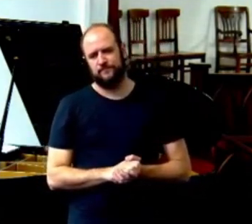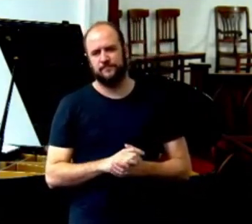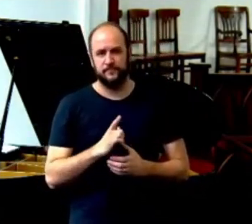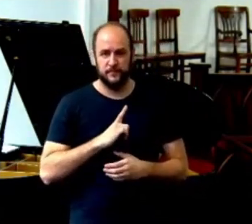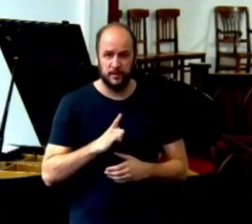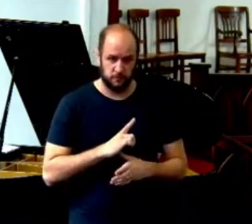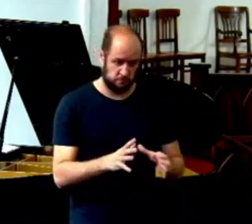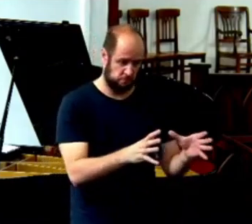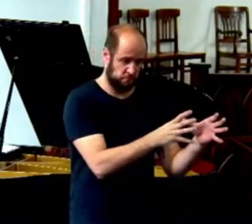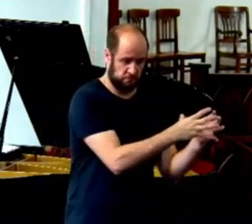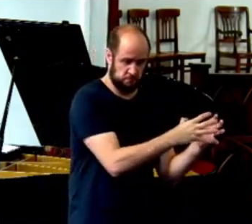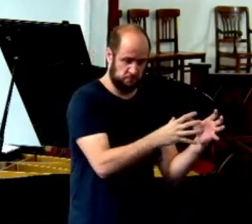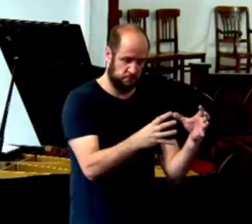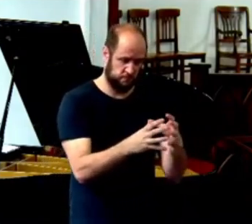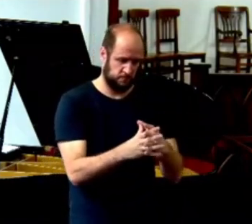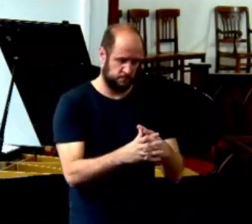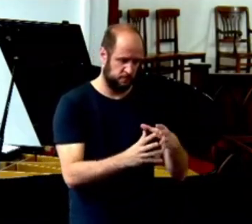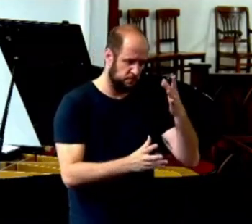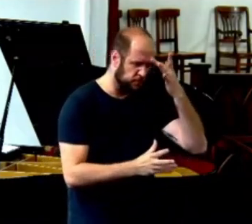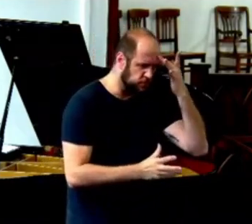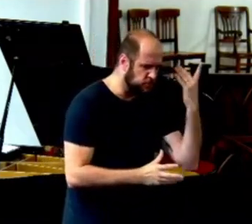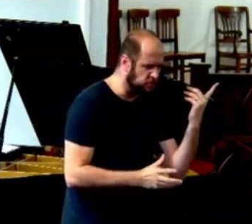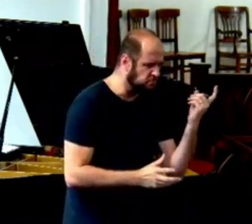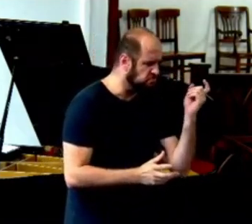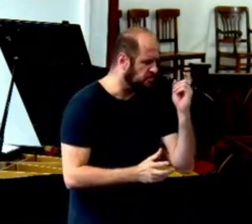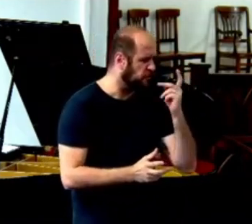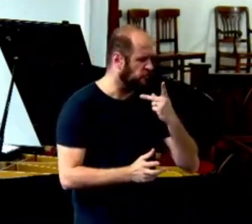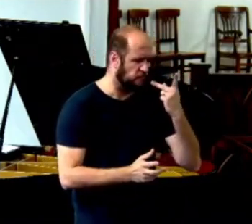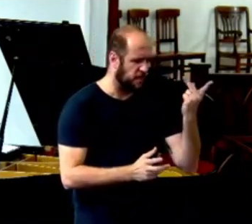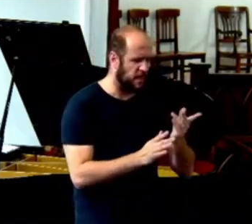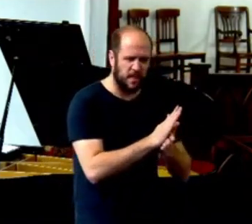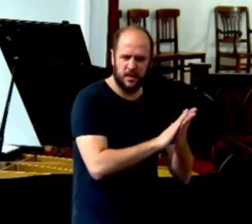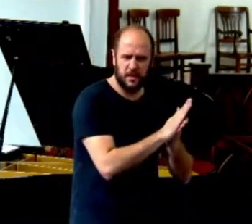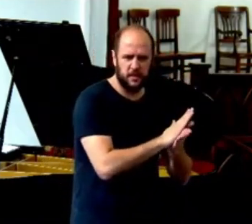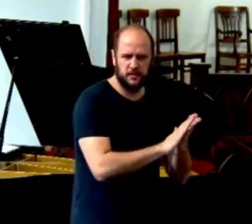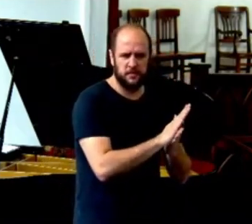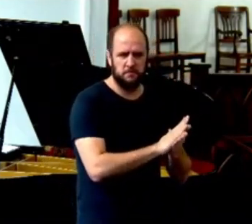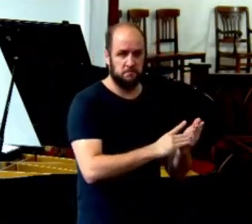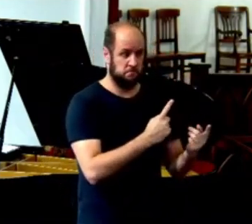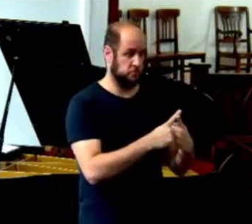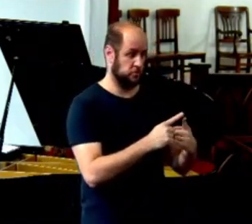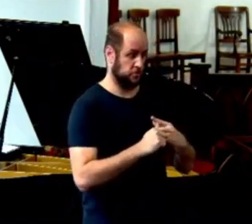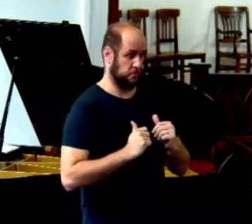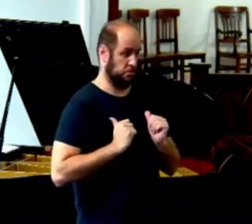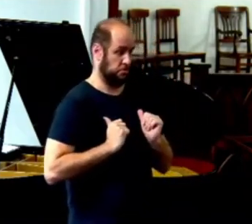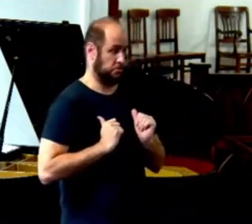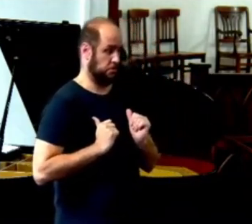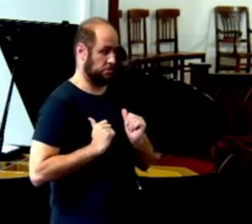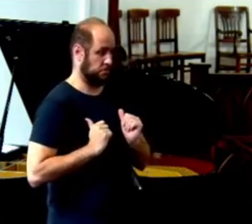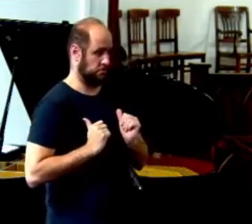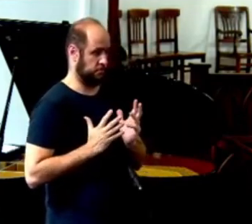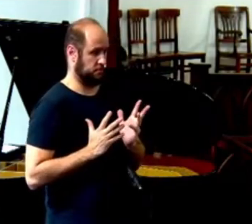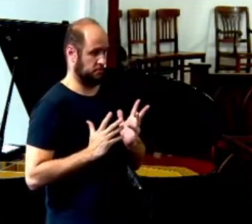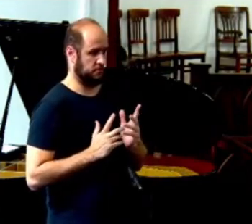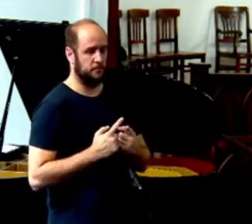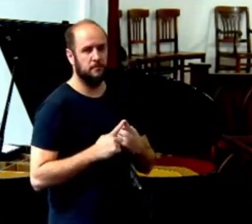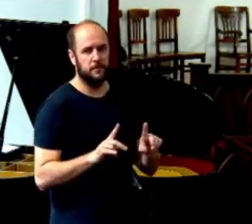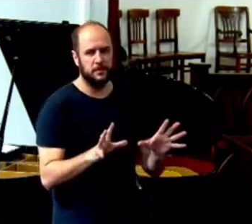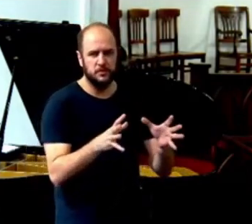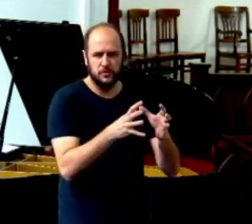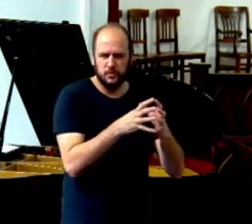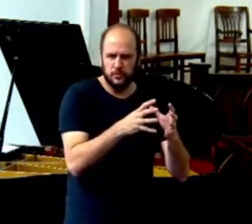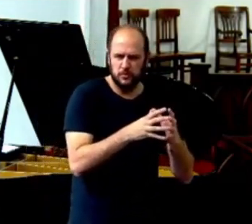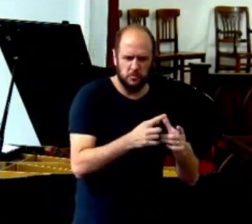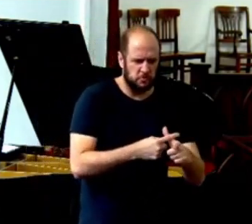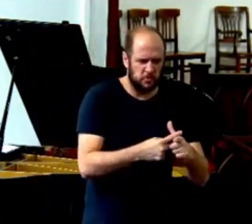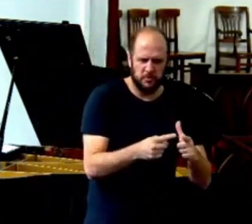Existem aí dois grupos. Aqueles que não falam a verdade, que é chato. O que é que o outro vai pensar de mim? Mas existem aqueles que